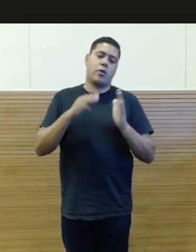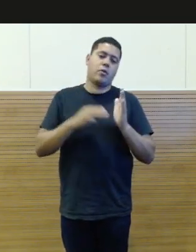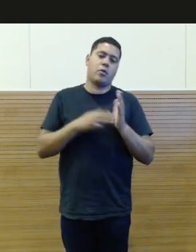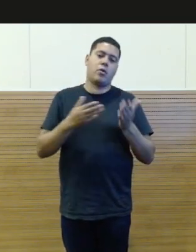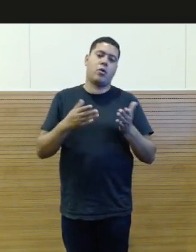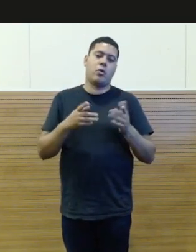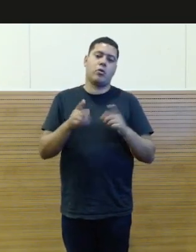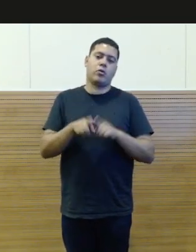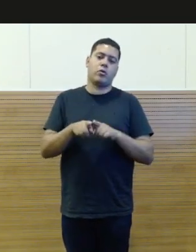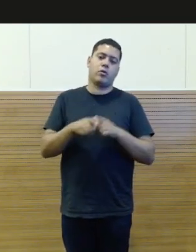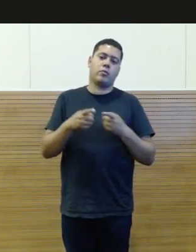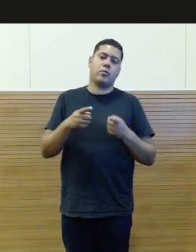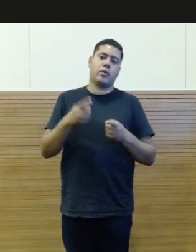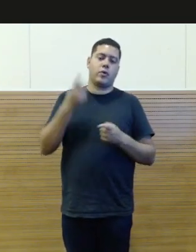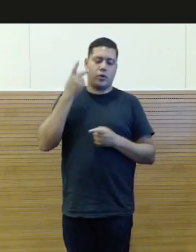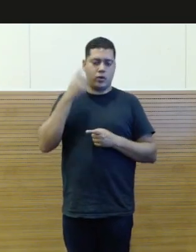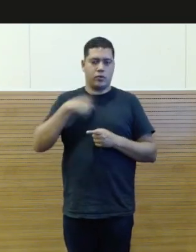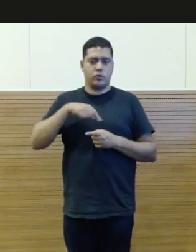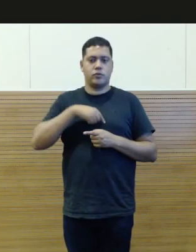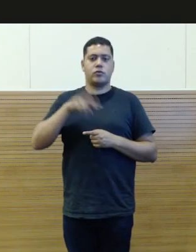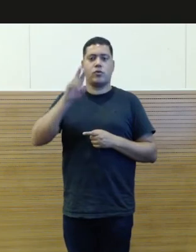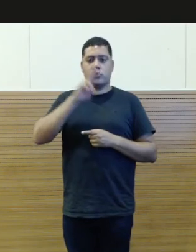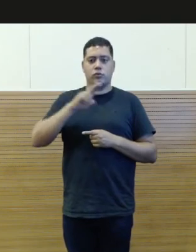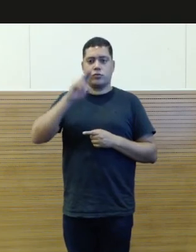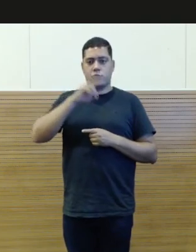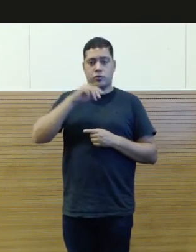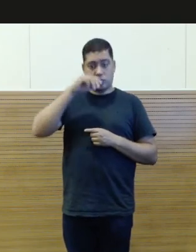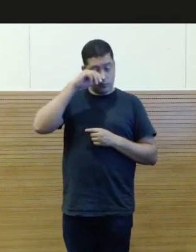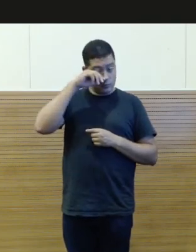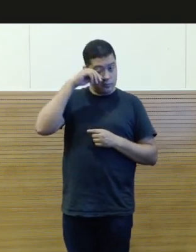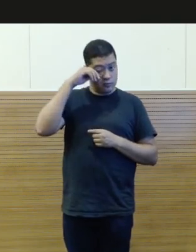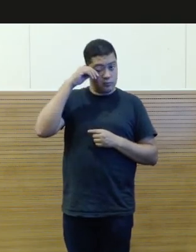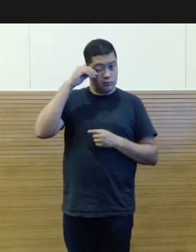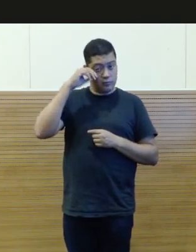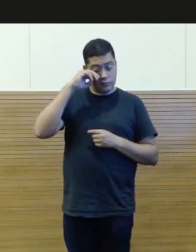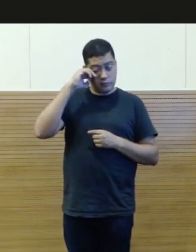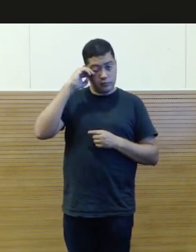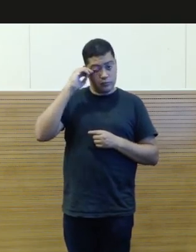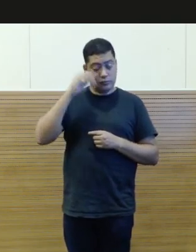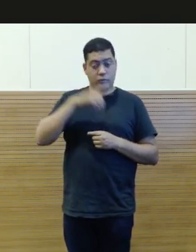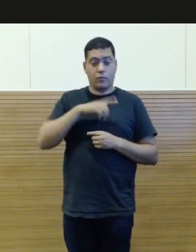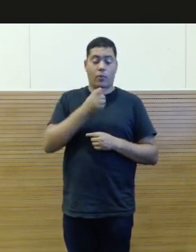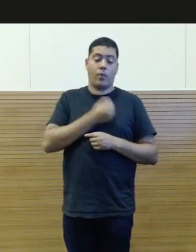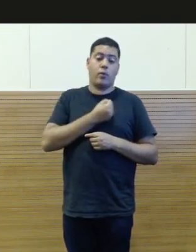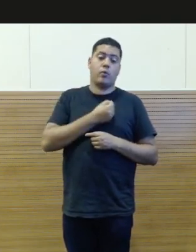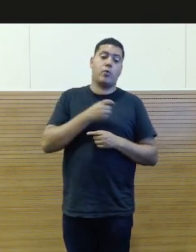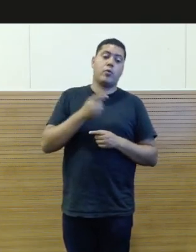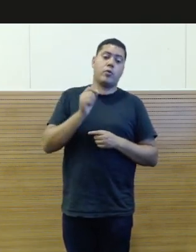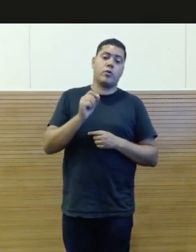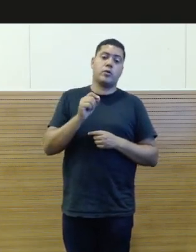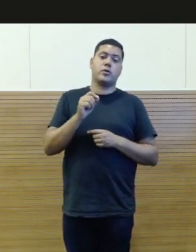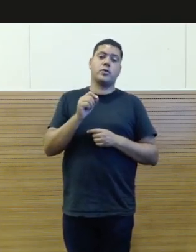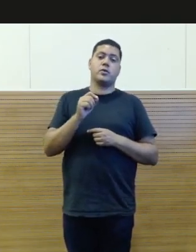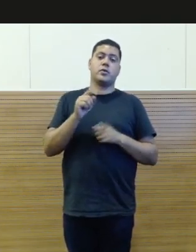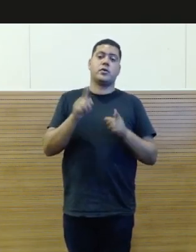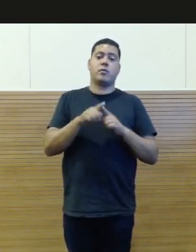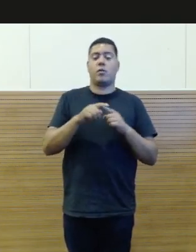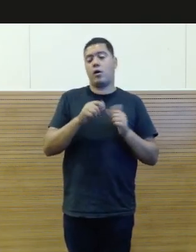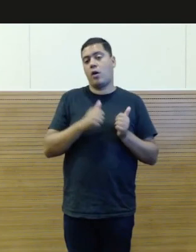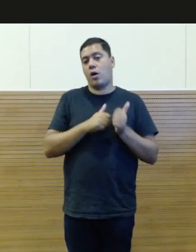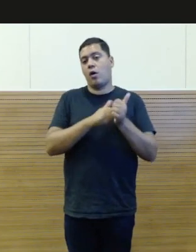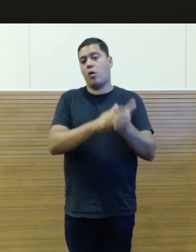indicador estandarizado que a gente vai utilizar, que é baseado no indicador que é utilizado para tabaco e que